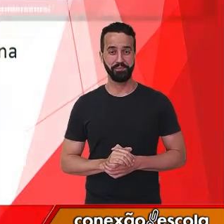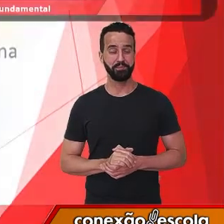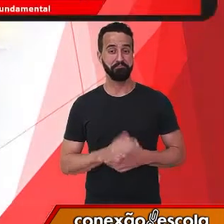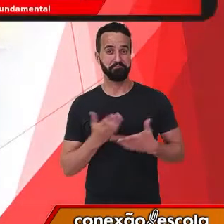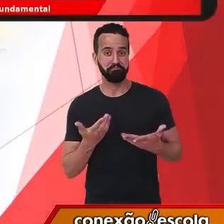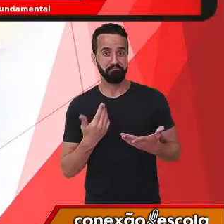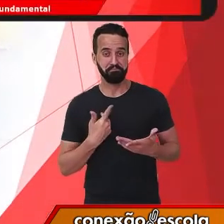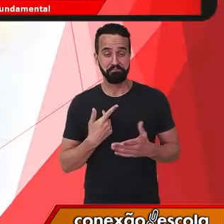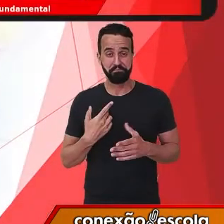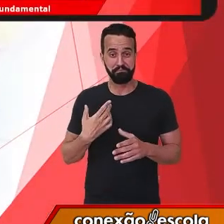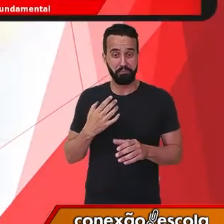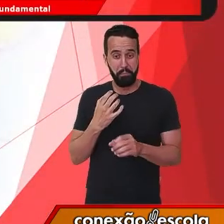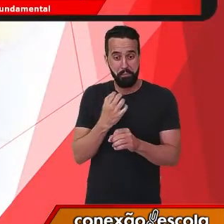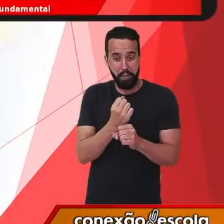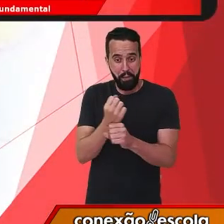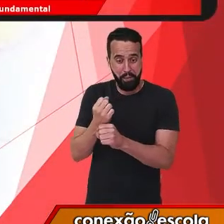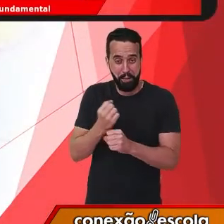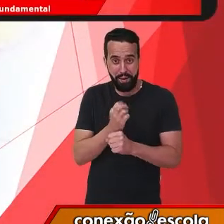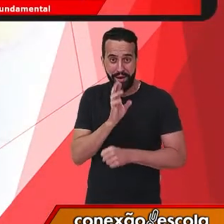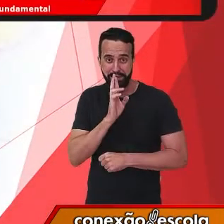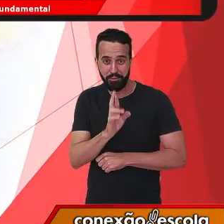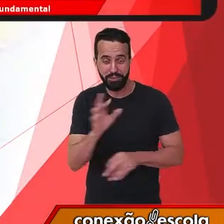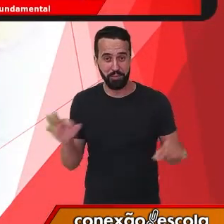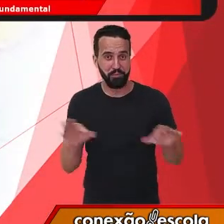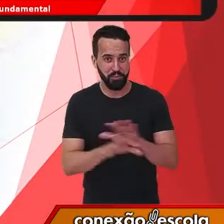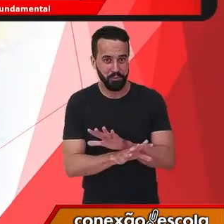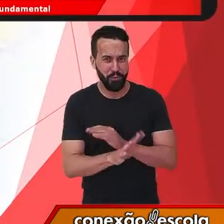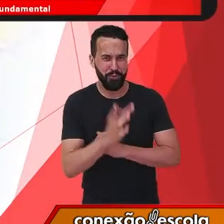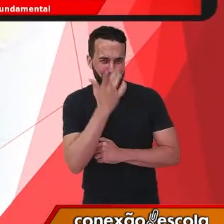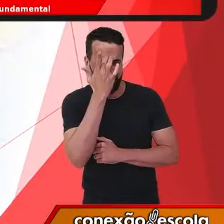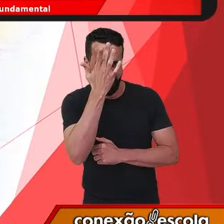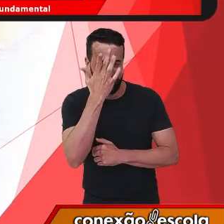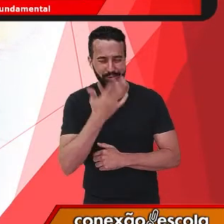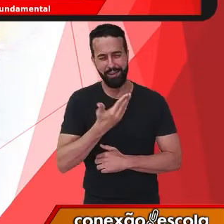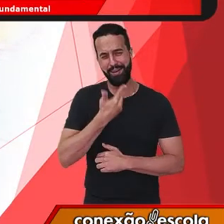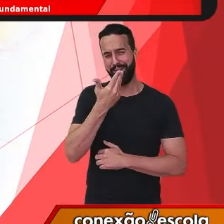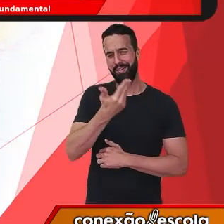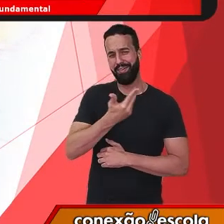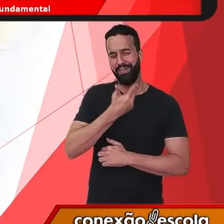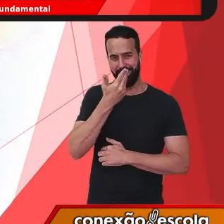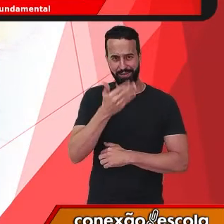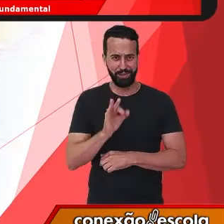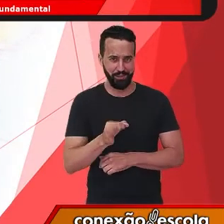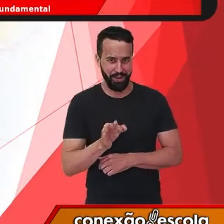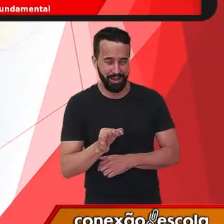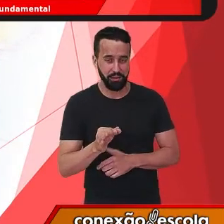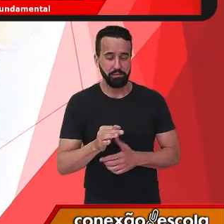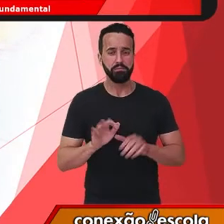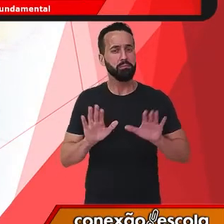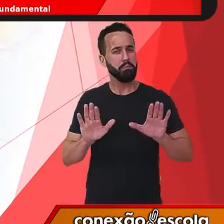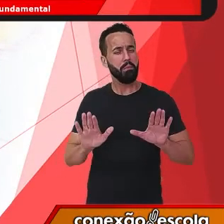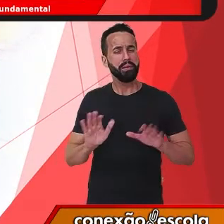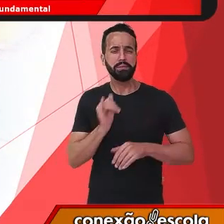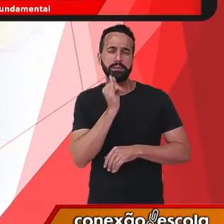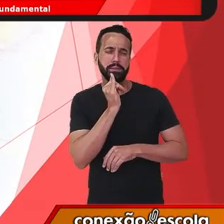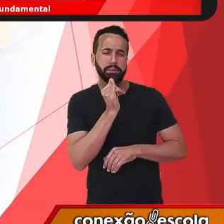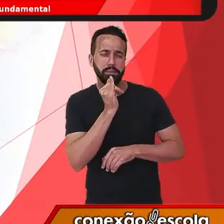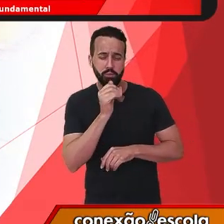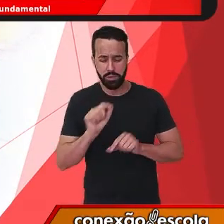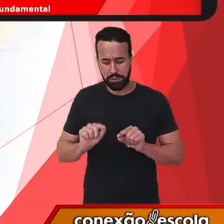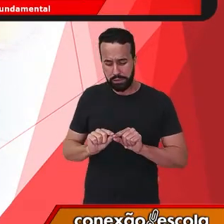nosso problema está solucionado fácil não super fácil né bom mas se é escala